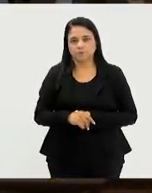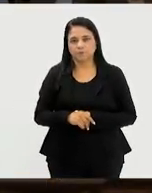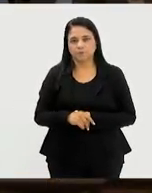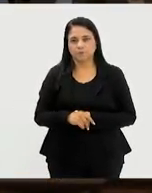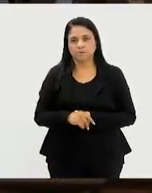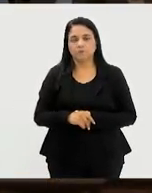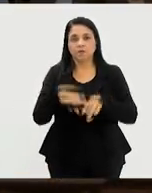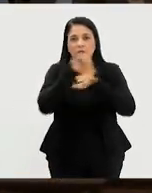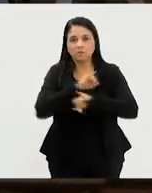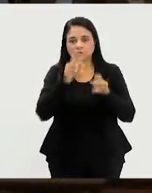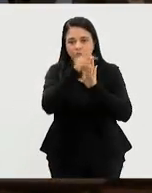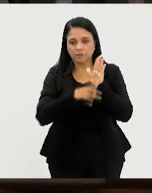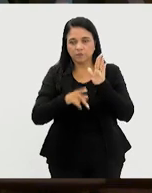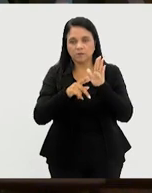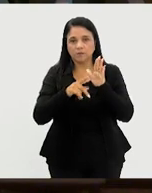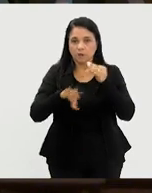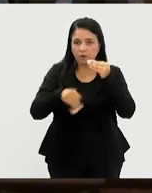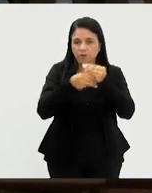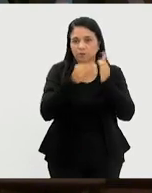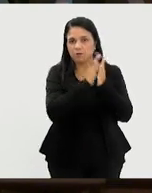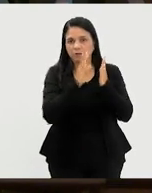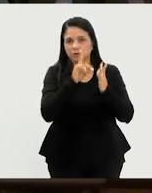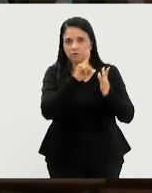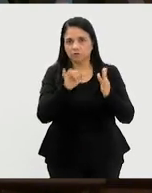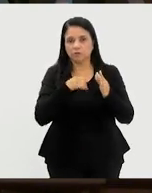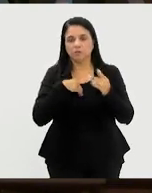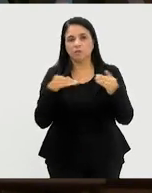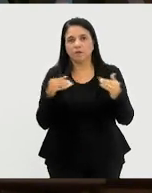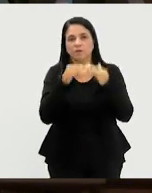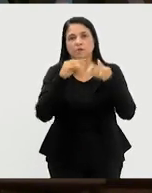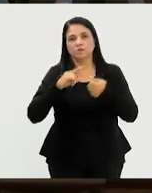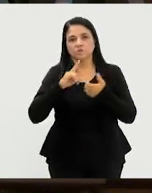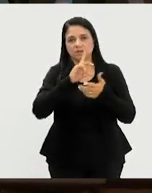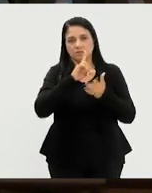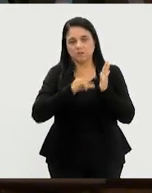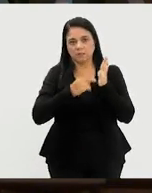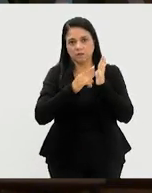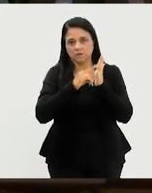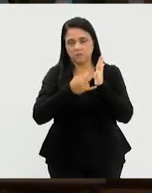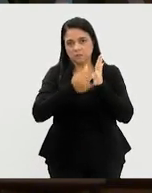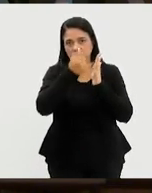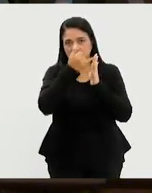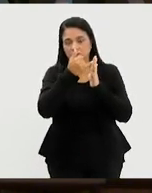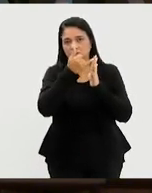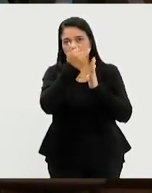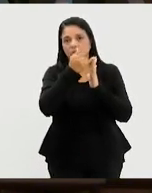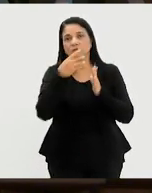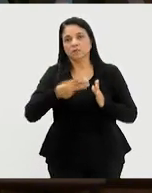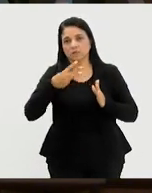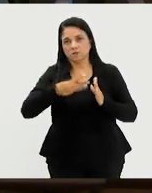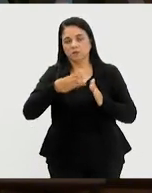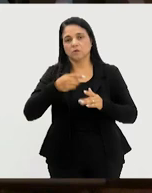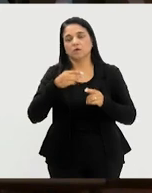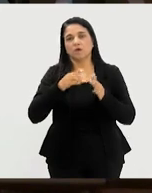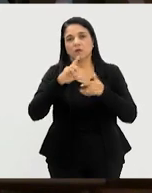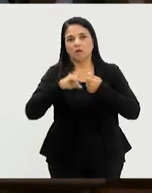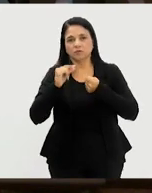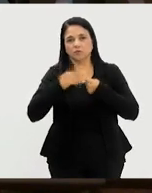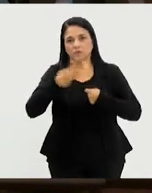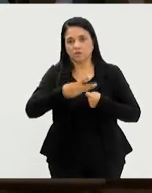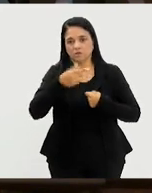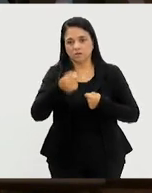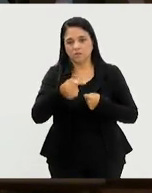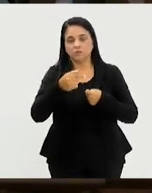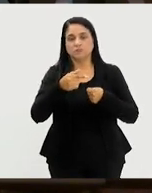anuncio incluído na ordem do dia de acordo com o inciso Tero do artigo 47 do Regimento Interno em tramitação